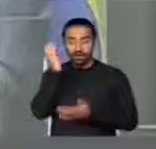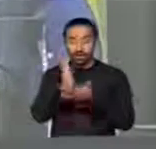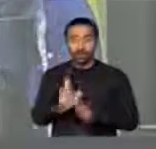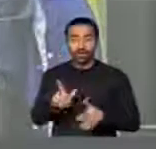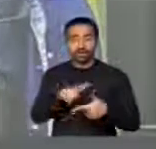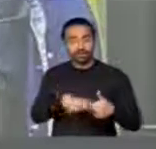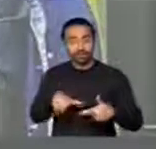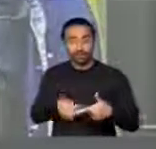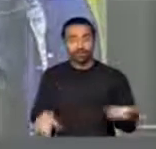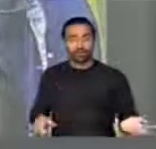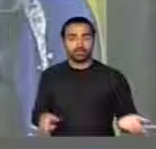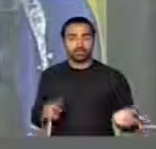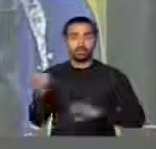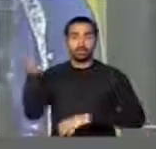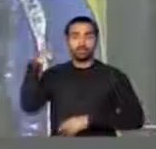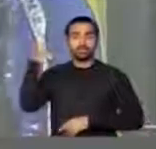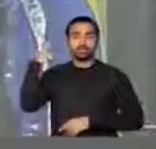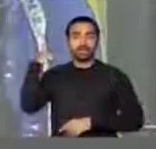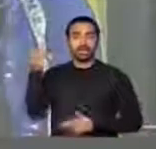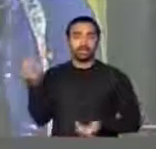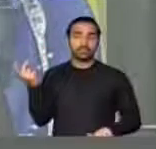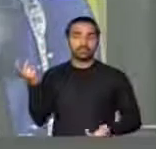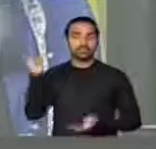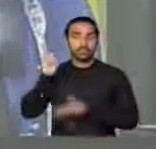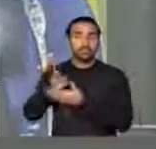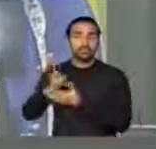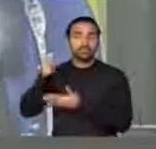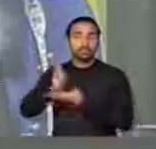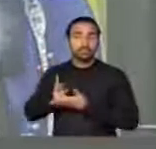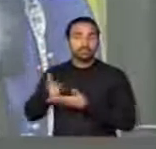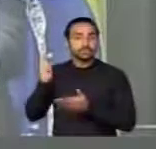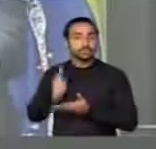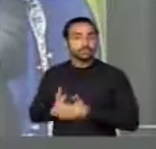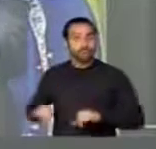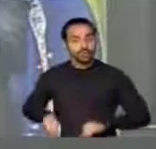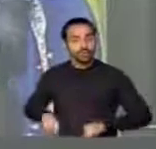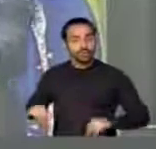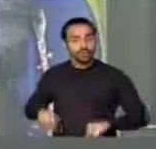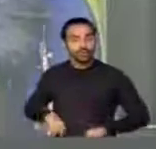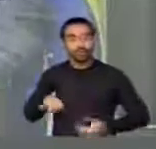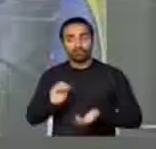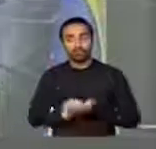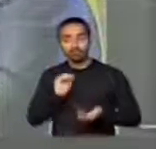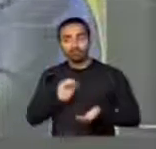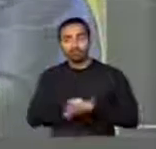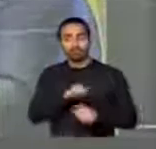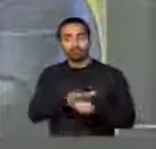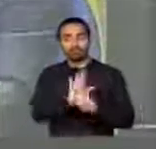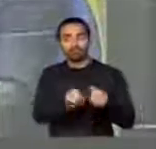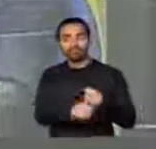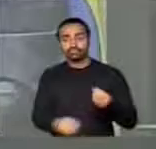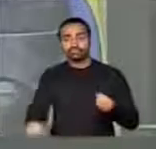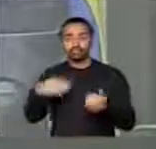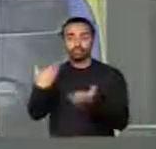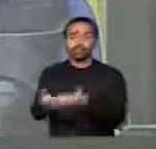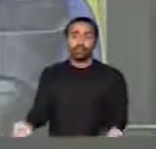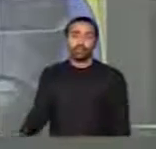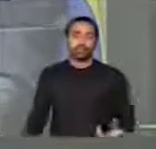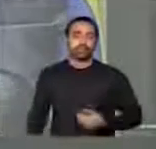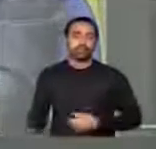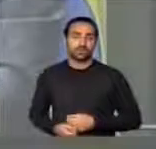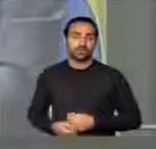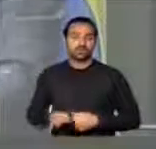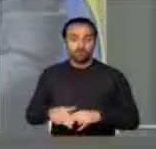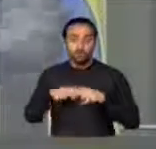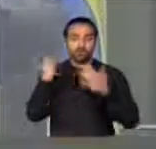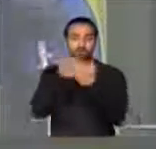romper com esse passado que não quer passar, que é exatamente que nos leva hoje a viver a tragédia da